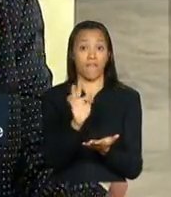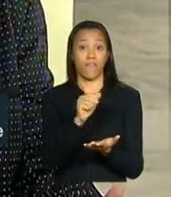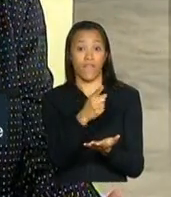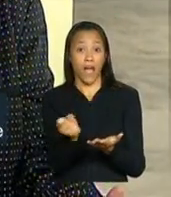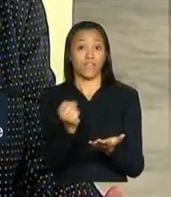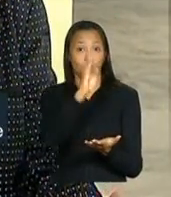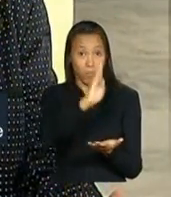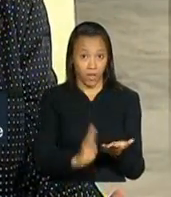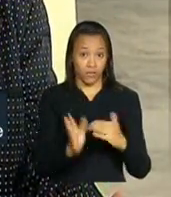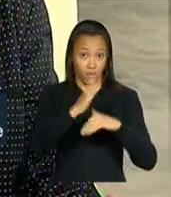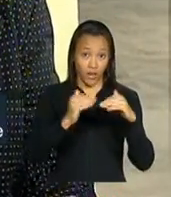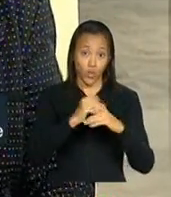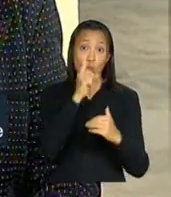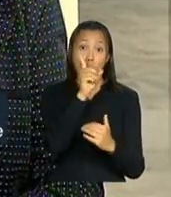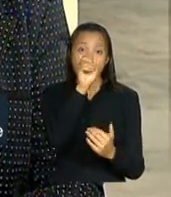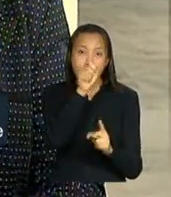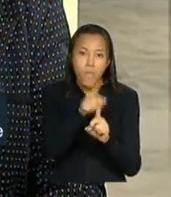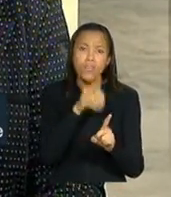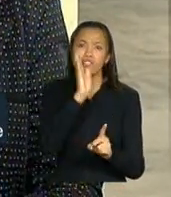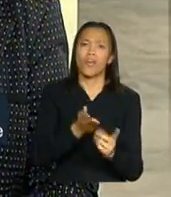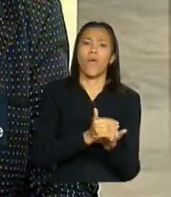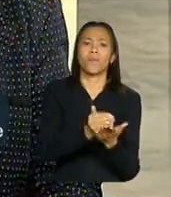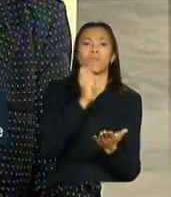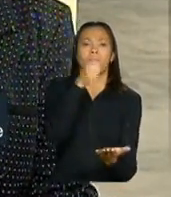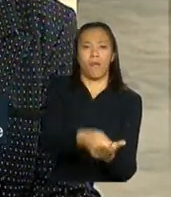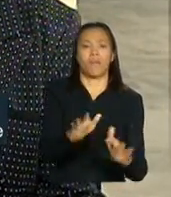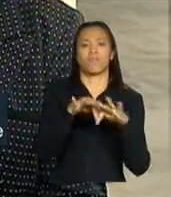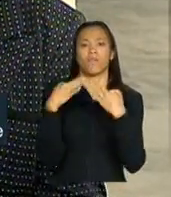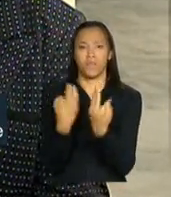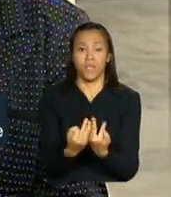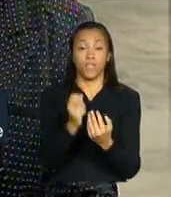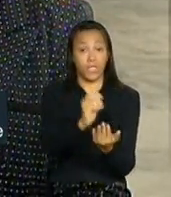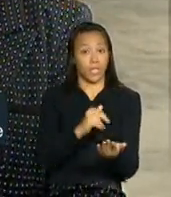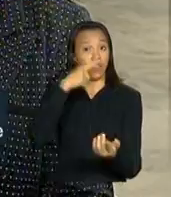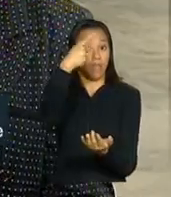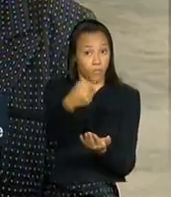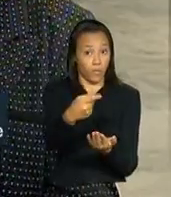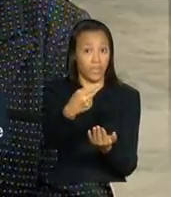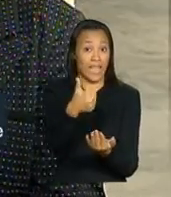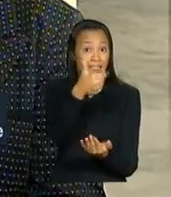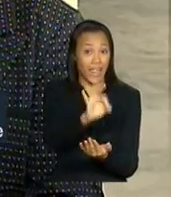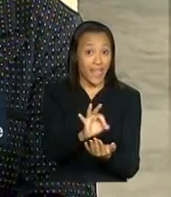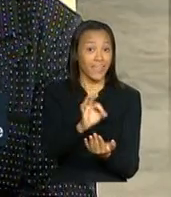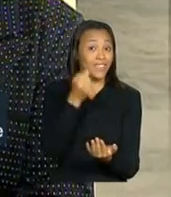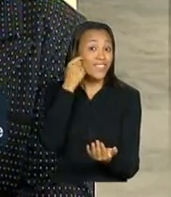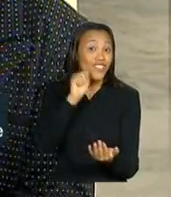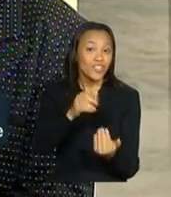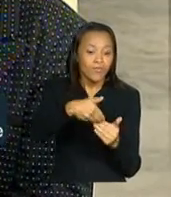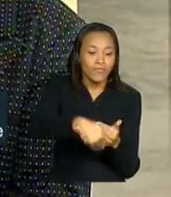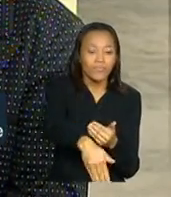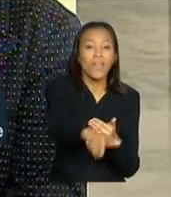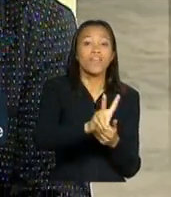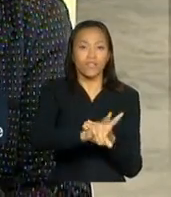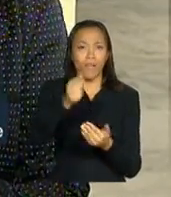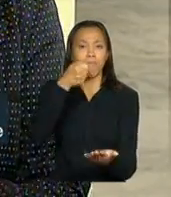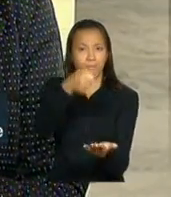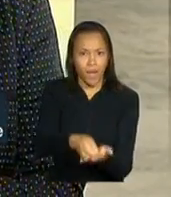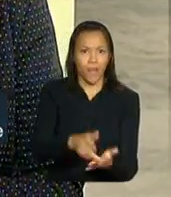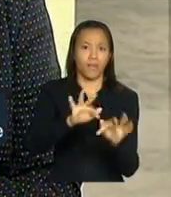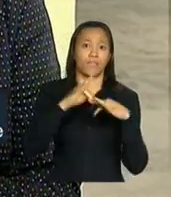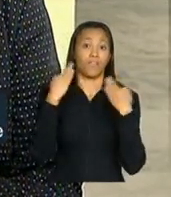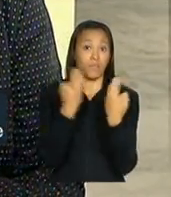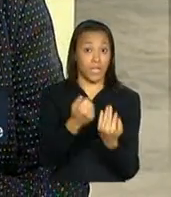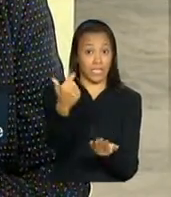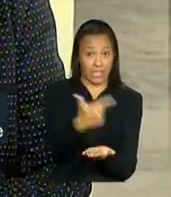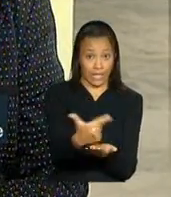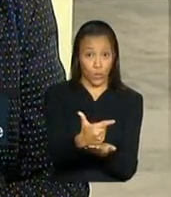mês a gente já começou a pagar as famílias agora em um mês a gente começa a pagar as em 10 dias na verdade a gente começa a pagar as famílias dessa